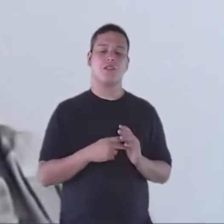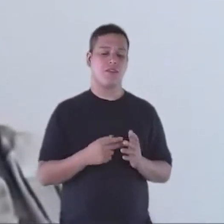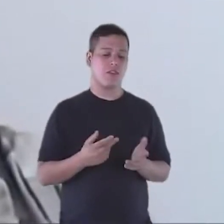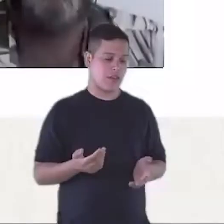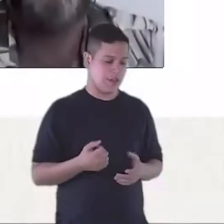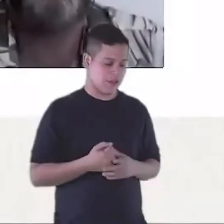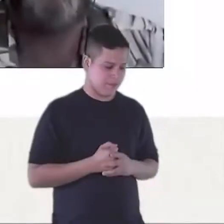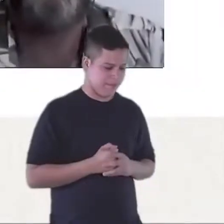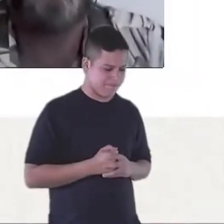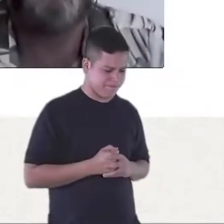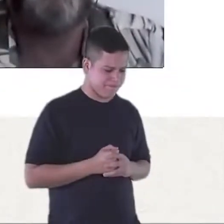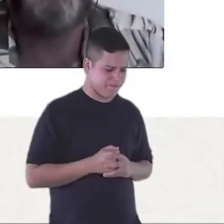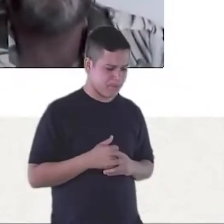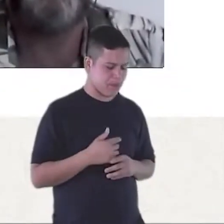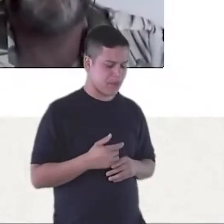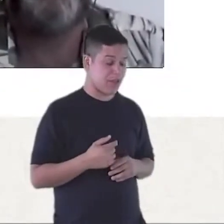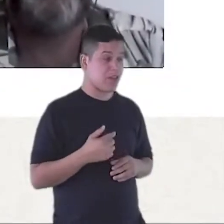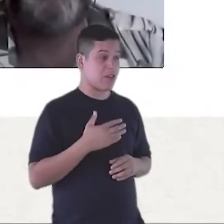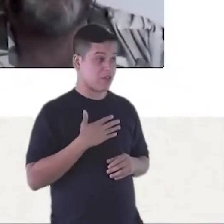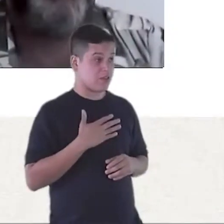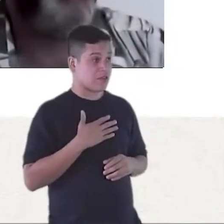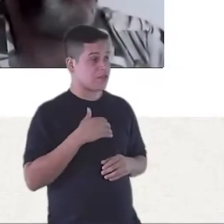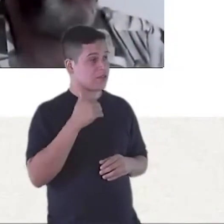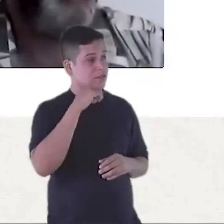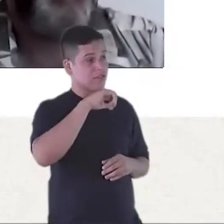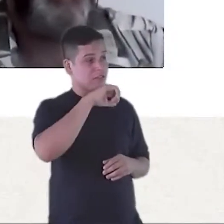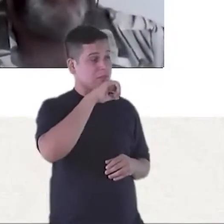ela me alfabetizou com poesia.